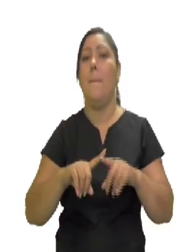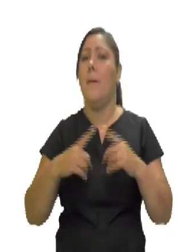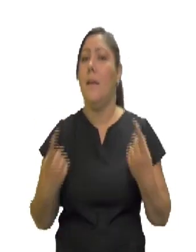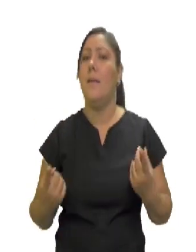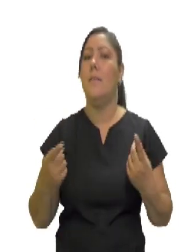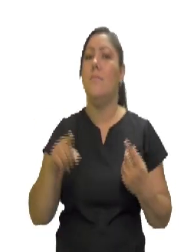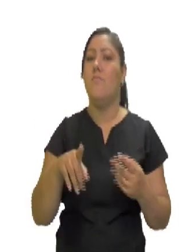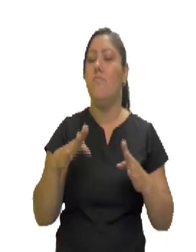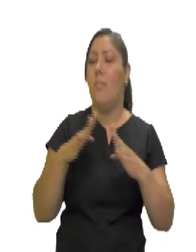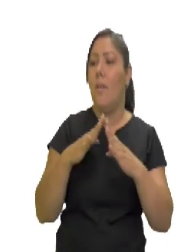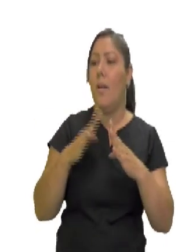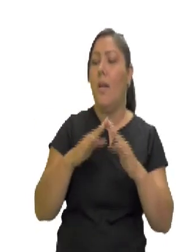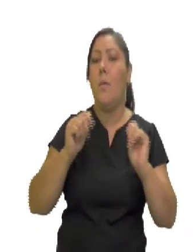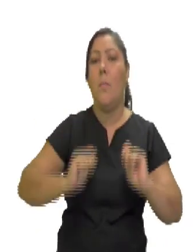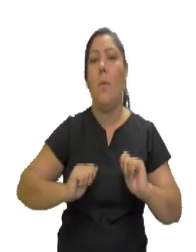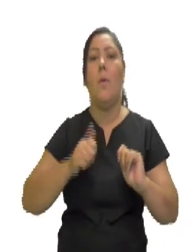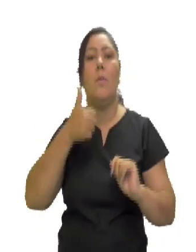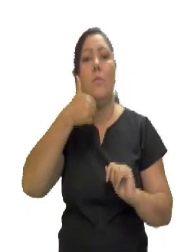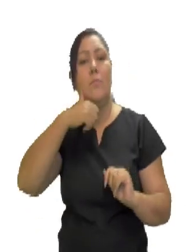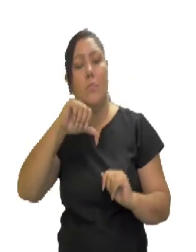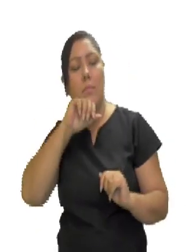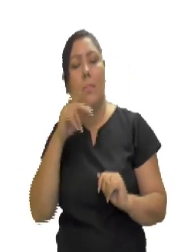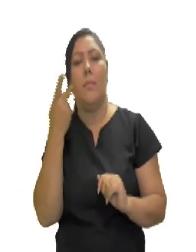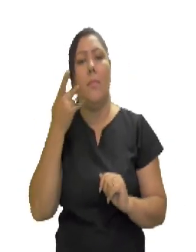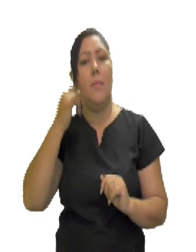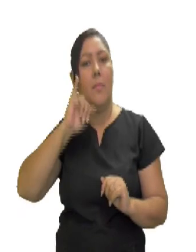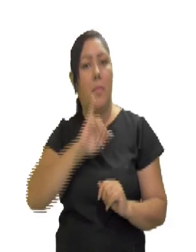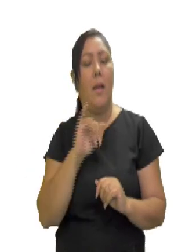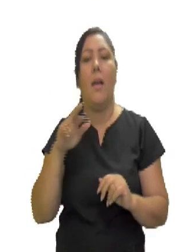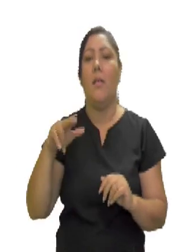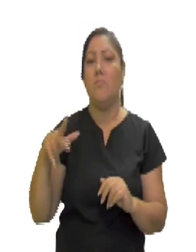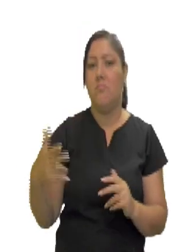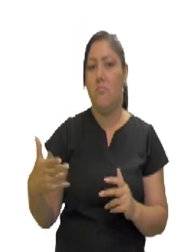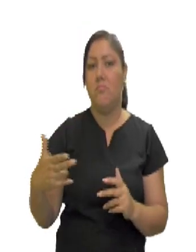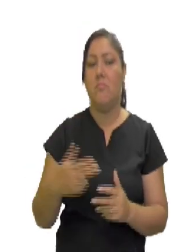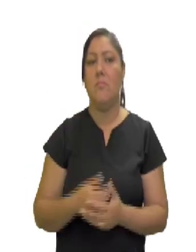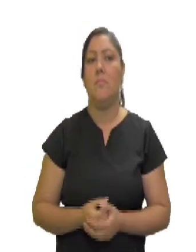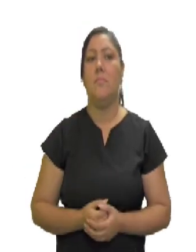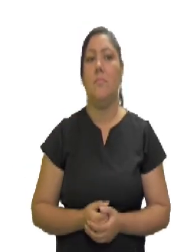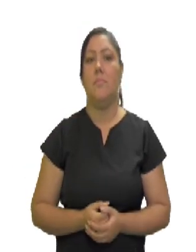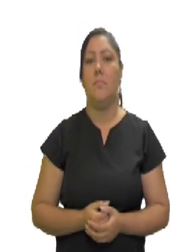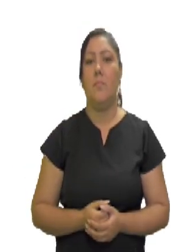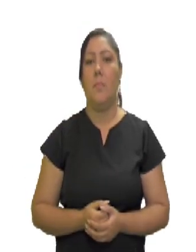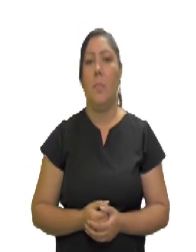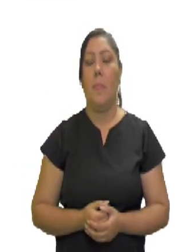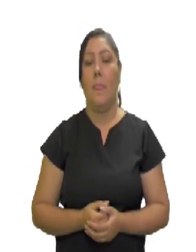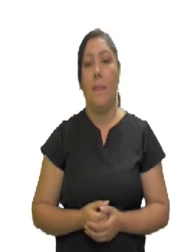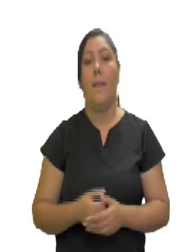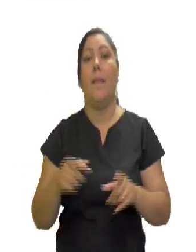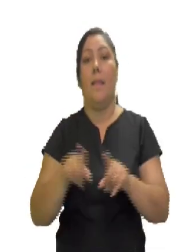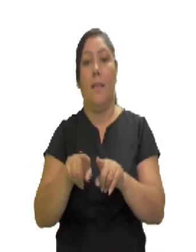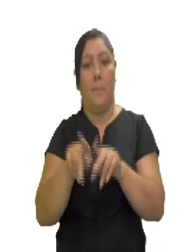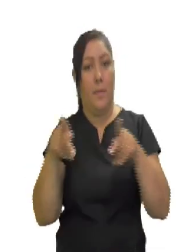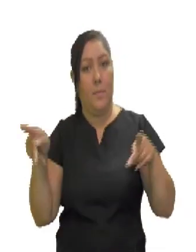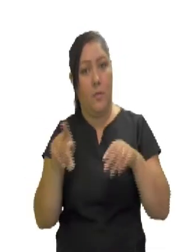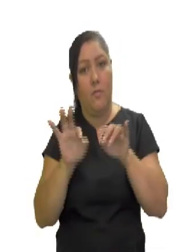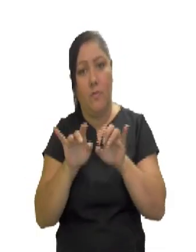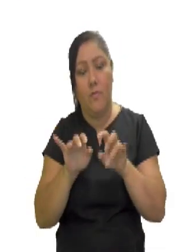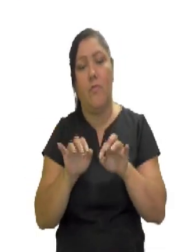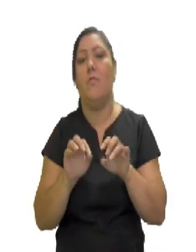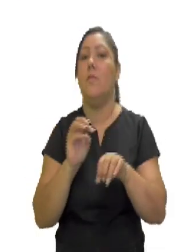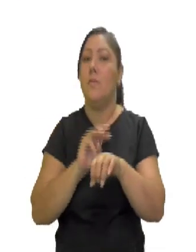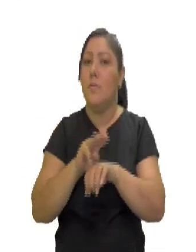você pode se orientar com sua mãe, com seu pai, com seu irmão. E nós também estamos disponíveis para